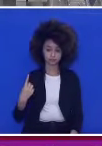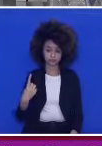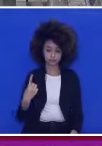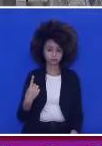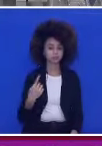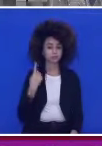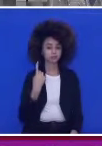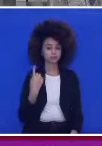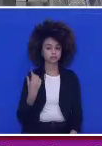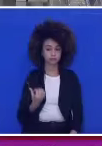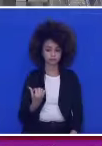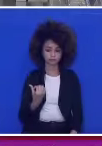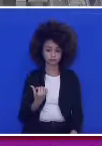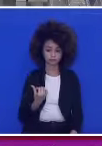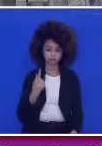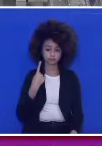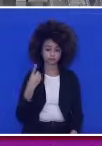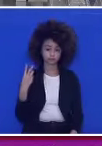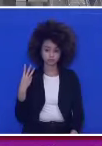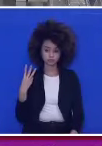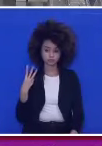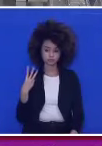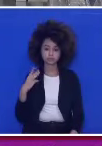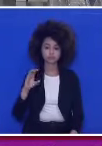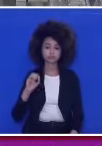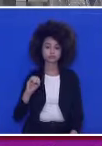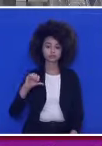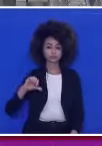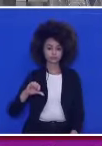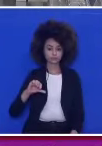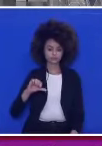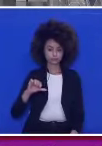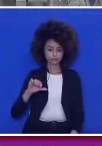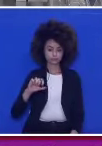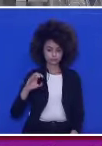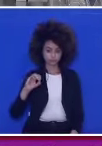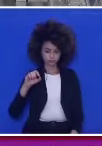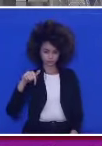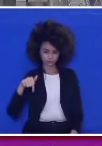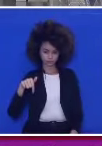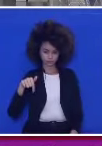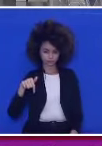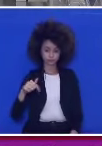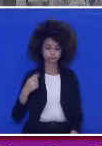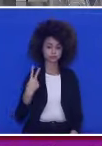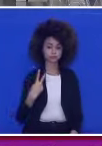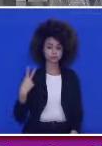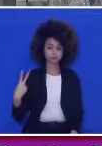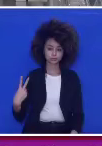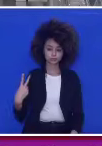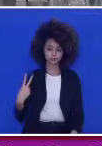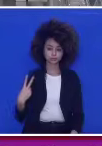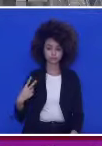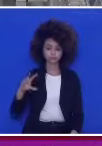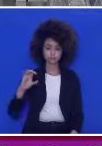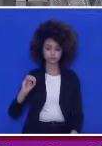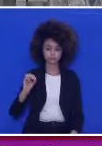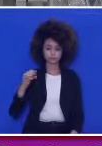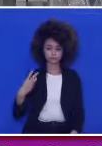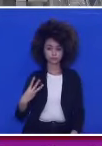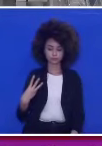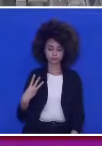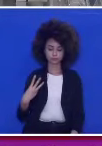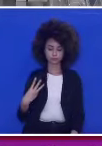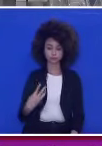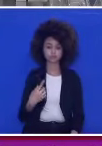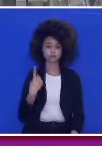21, 16, 13, 09, 07, 22,